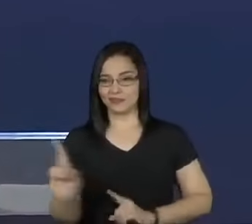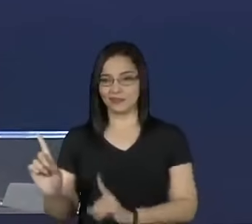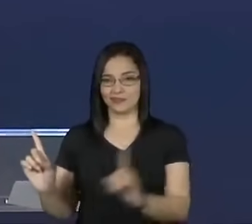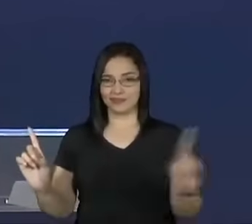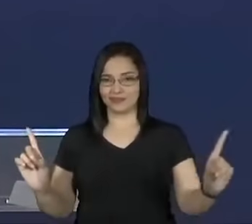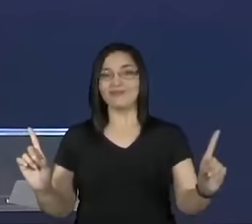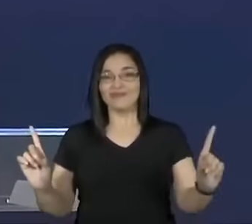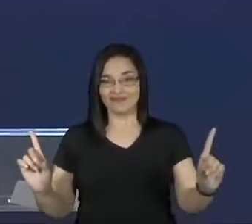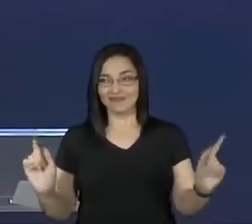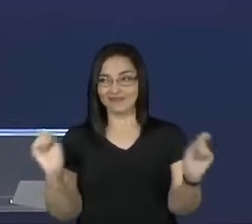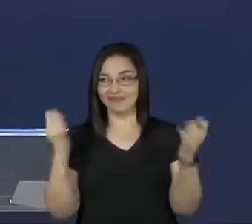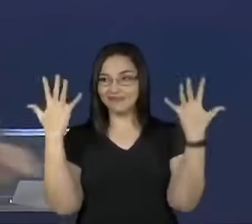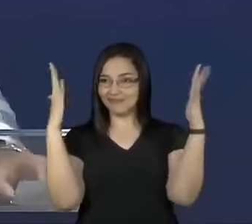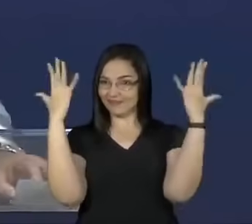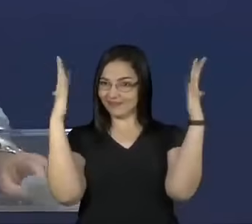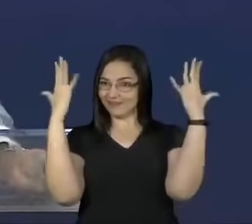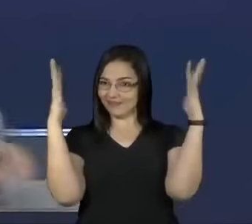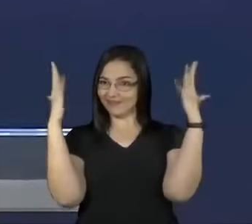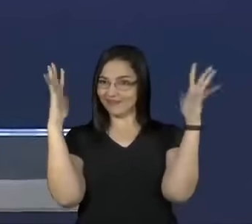aplauso